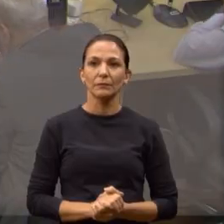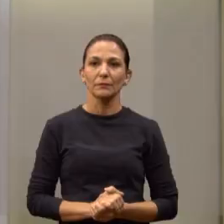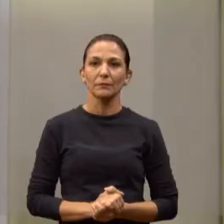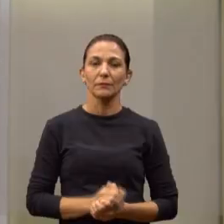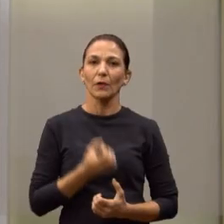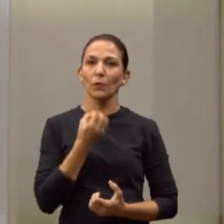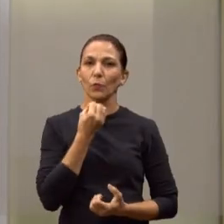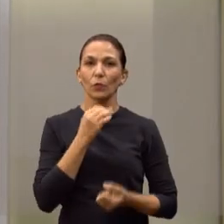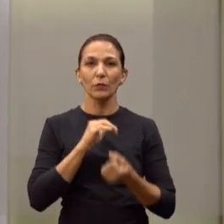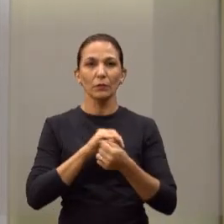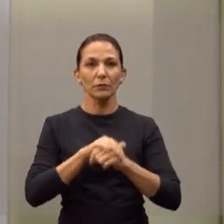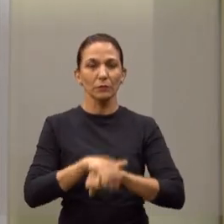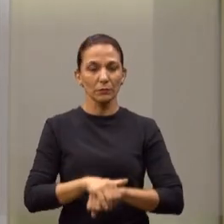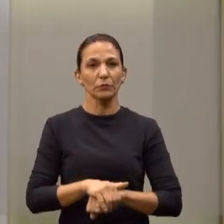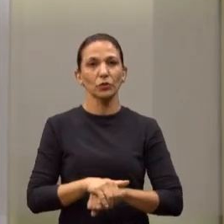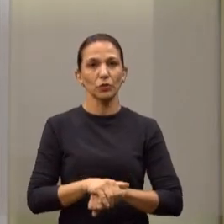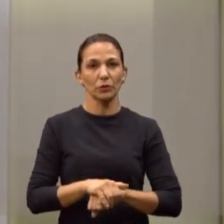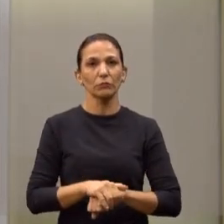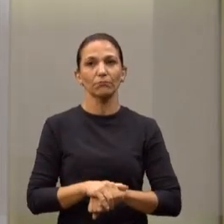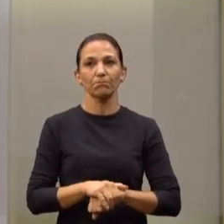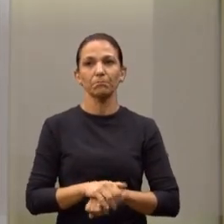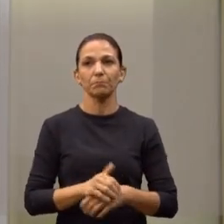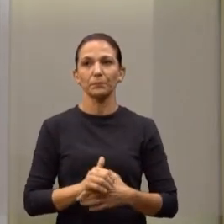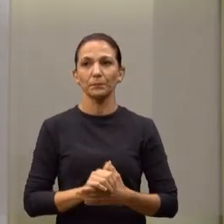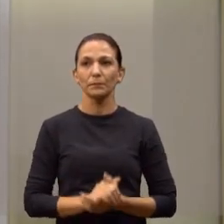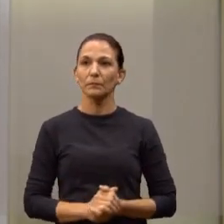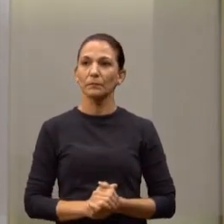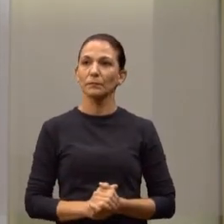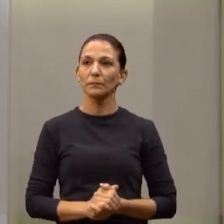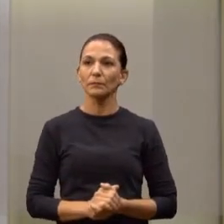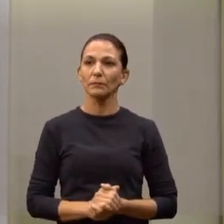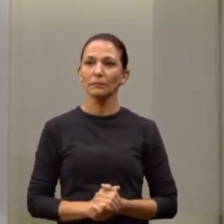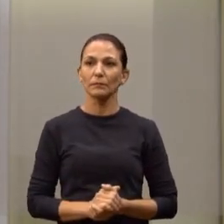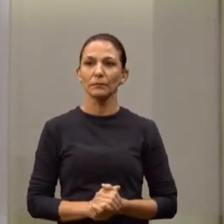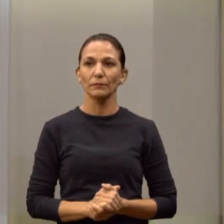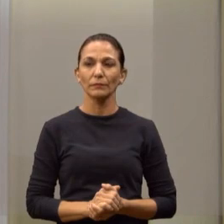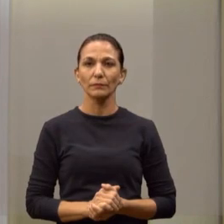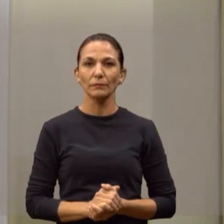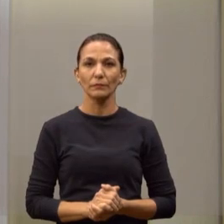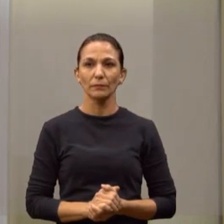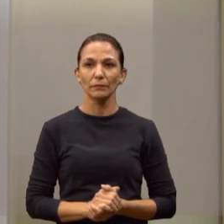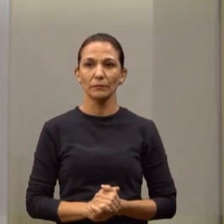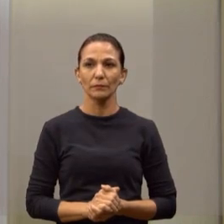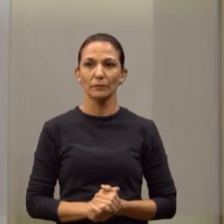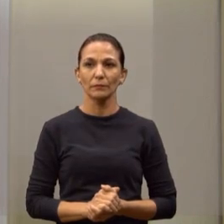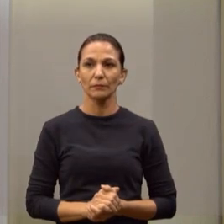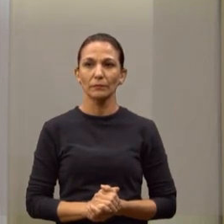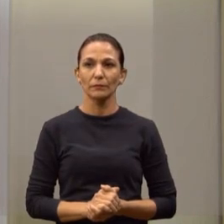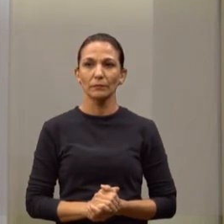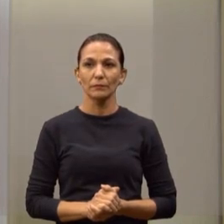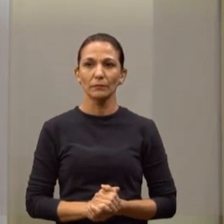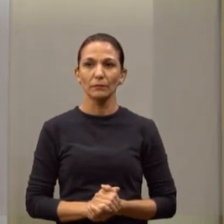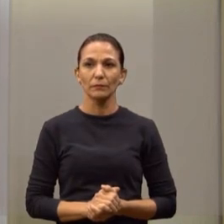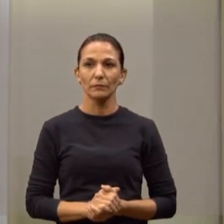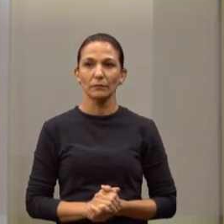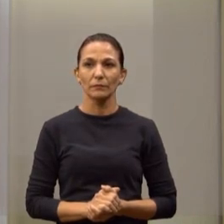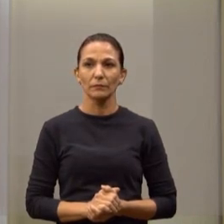Boa noite senhor presidente novamente a mesa nobres vereadores que nos ouve nos assiste